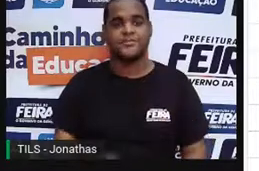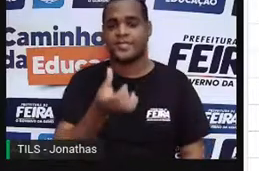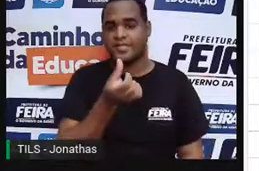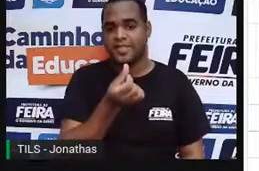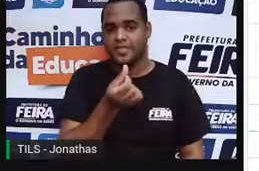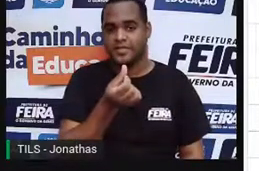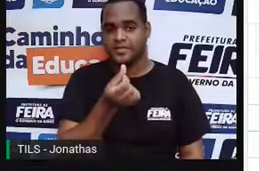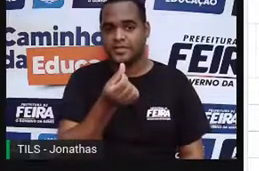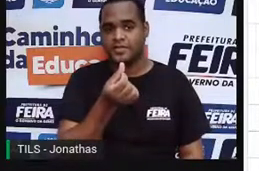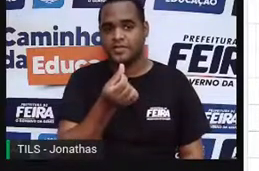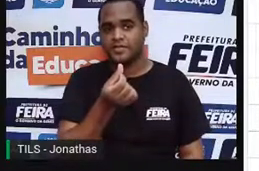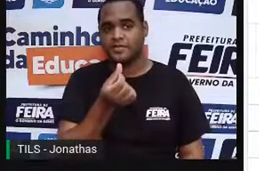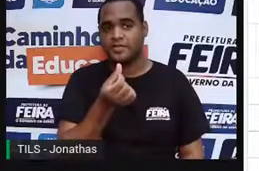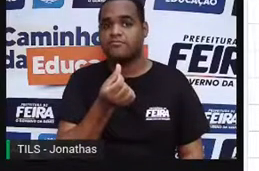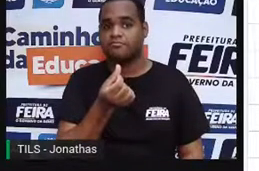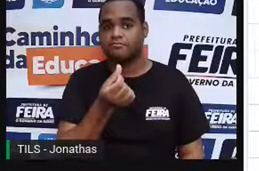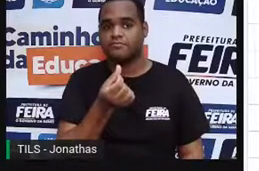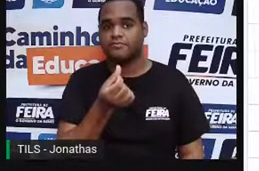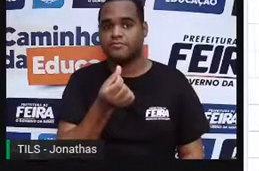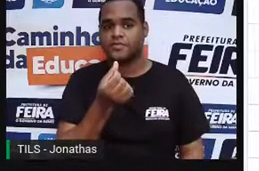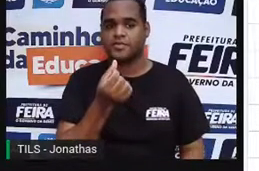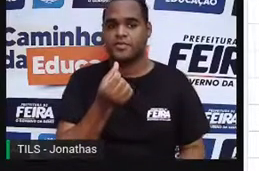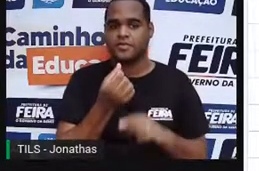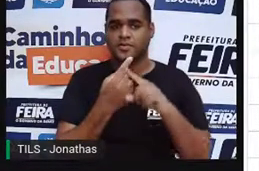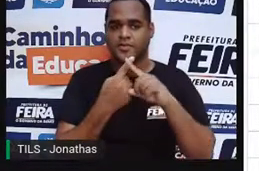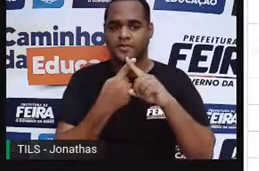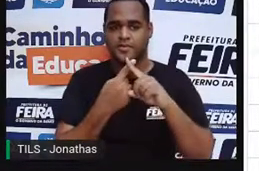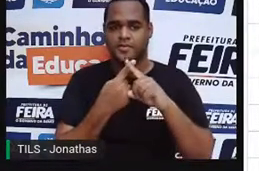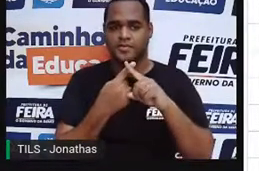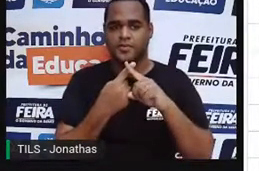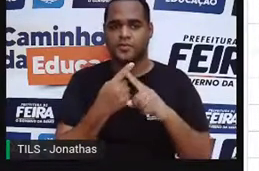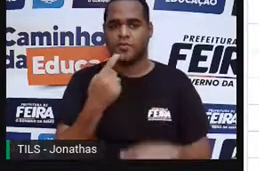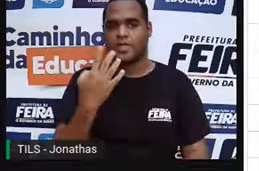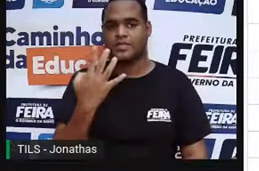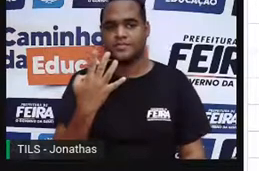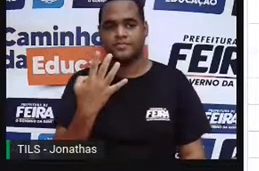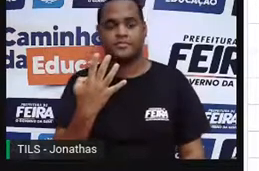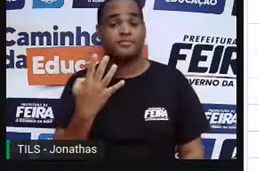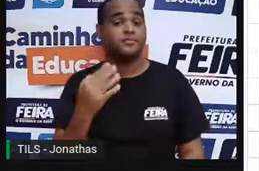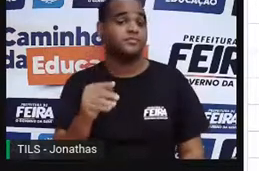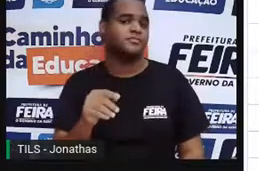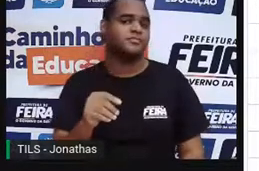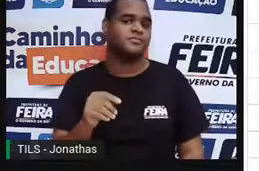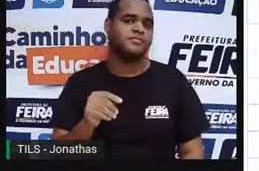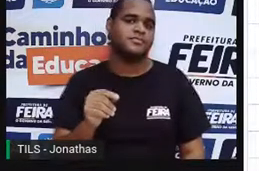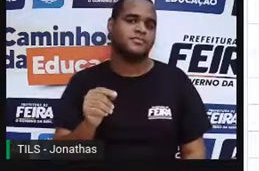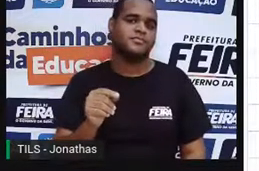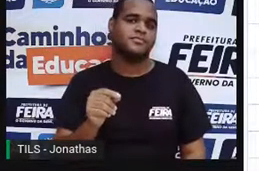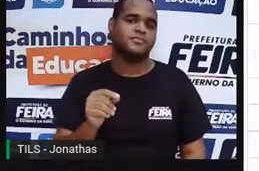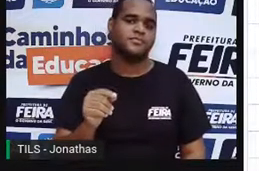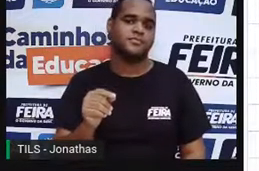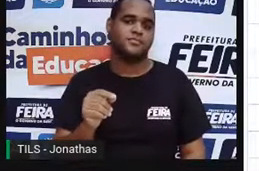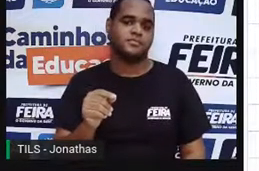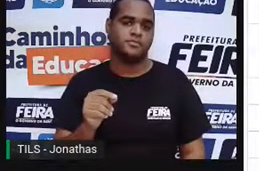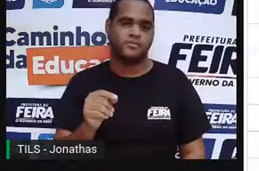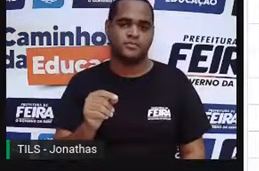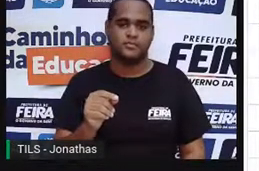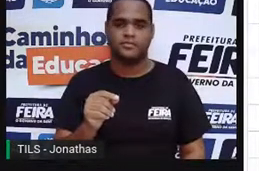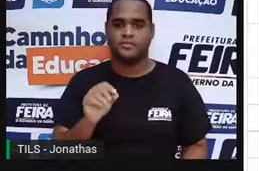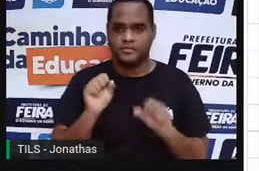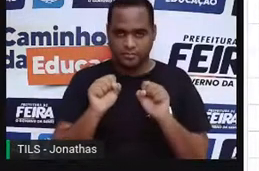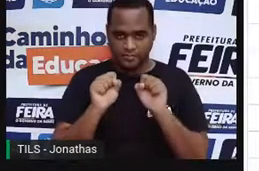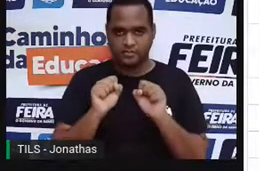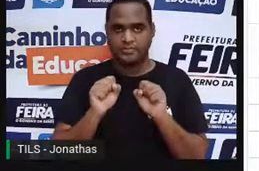então seis fileiras onde cada uma tem quatro a gente pode fazer é a seguinte